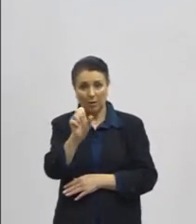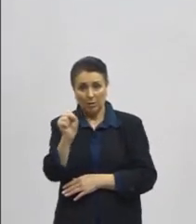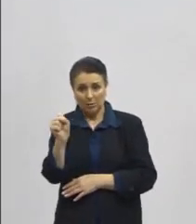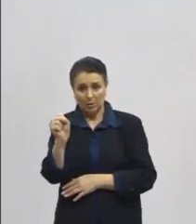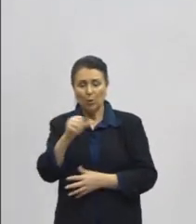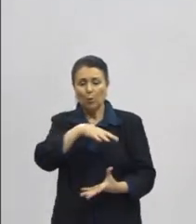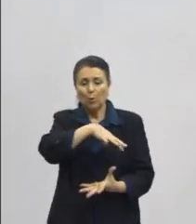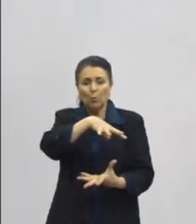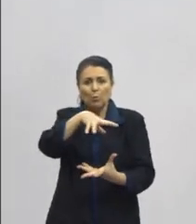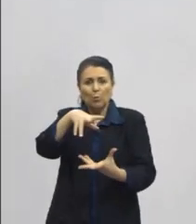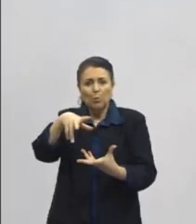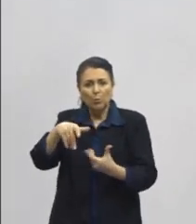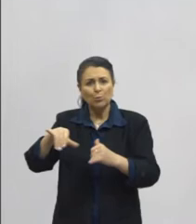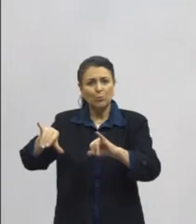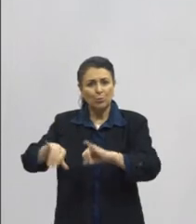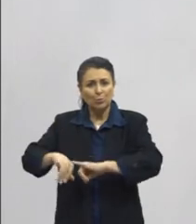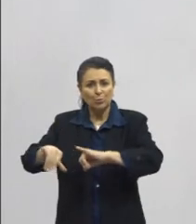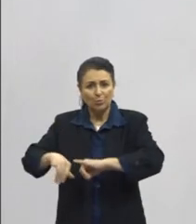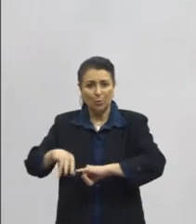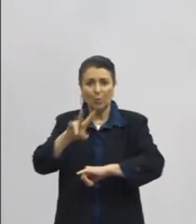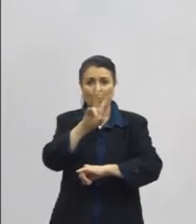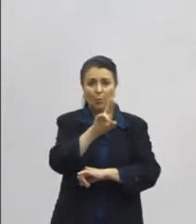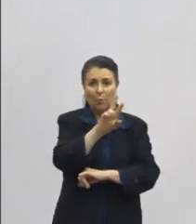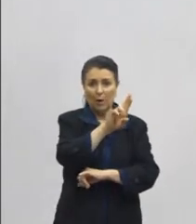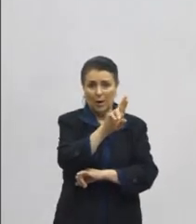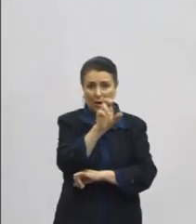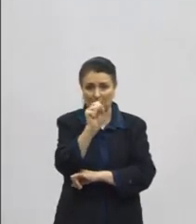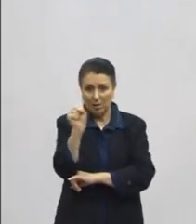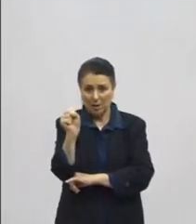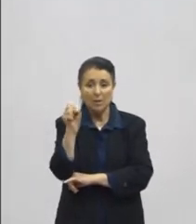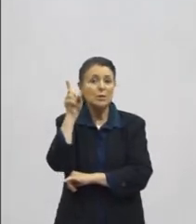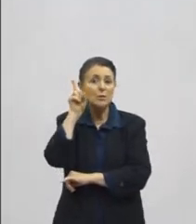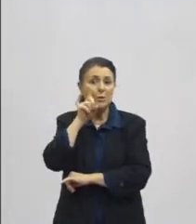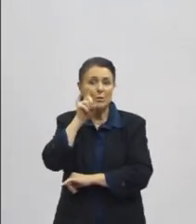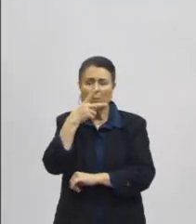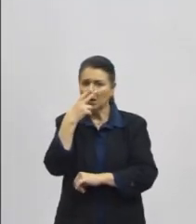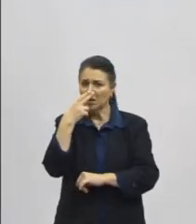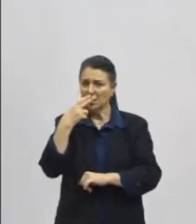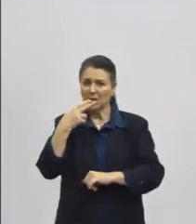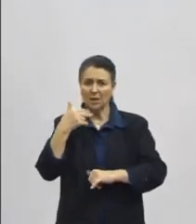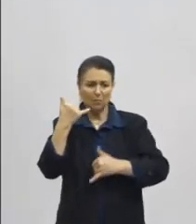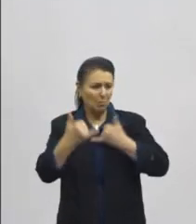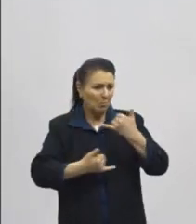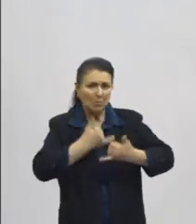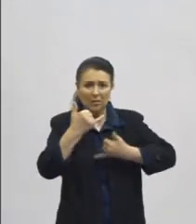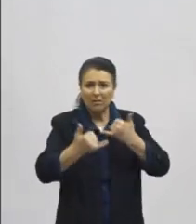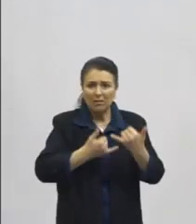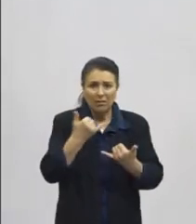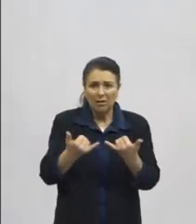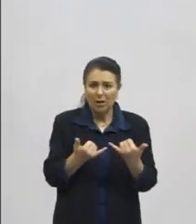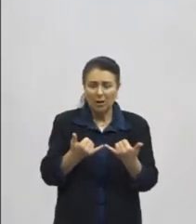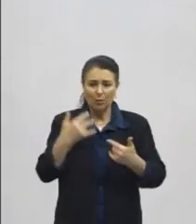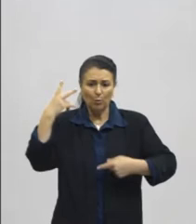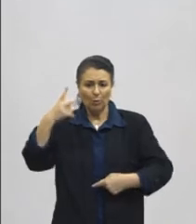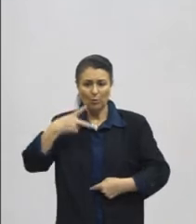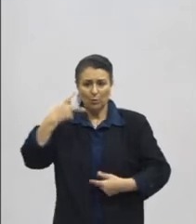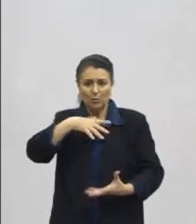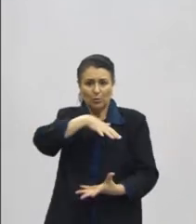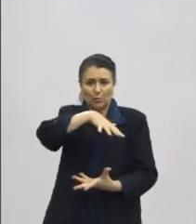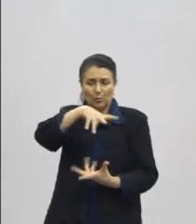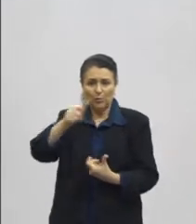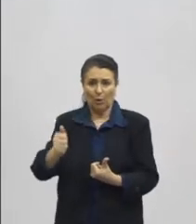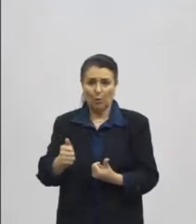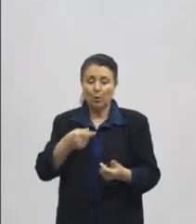disputa né na verdade União Soviética dos Estados Unidos meio que tavam brincando de War com a política mundial e causaram então